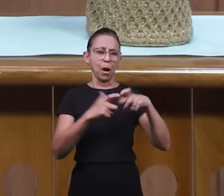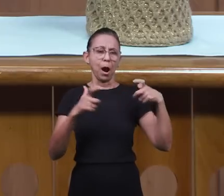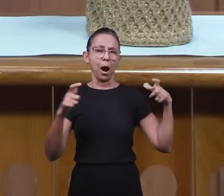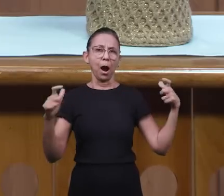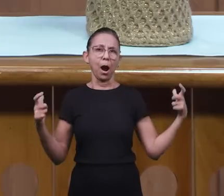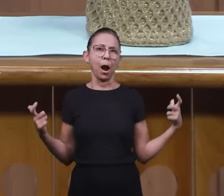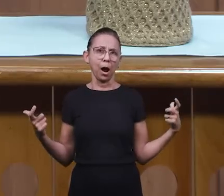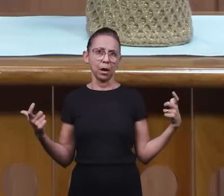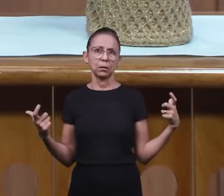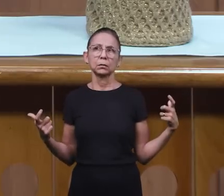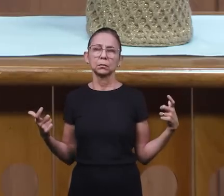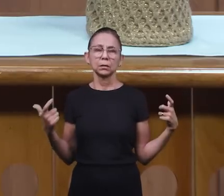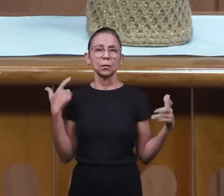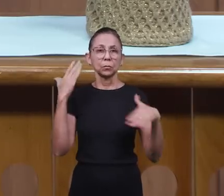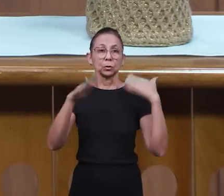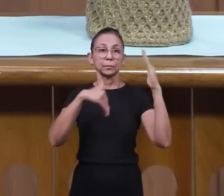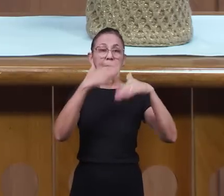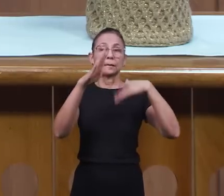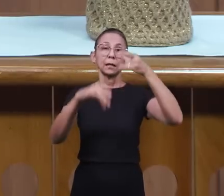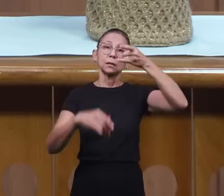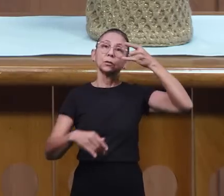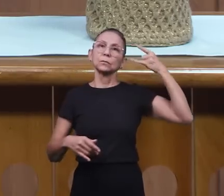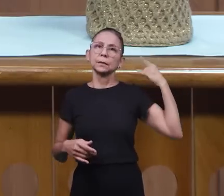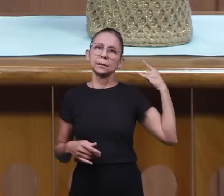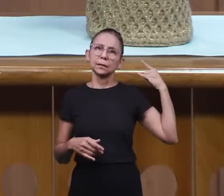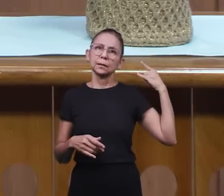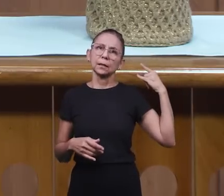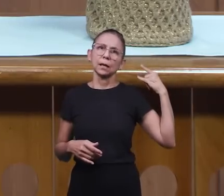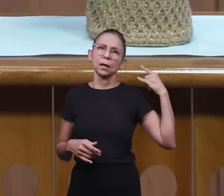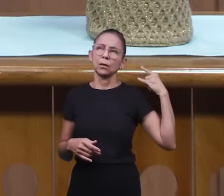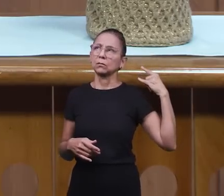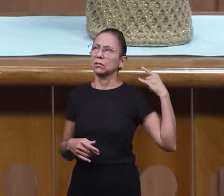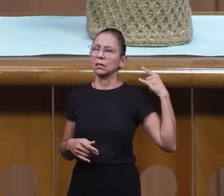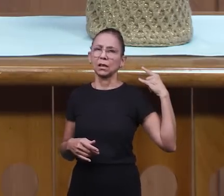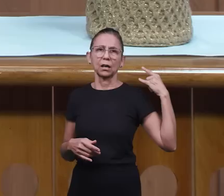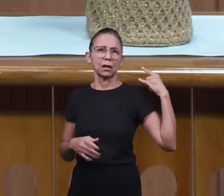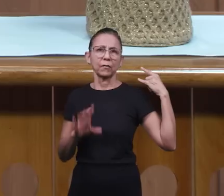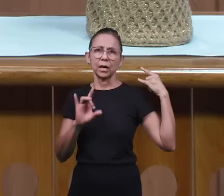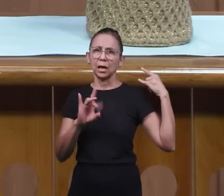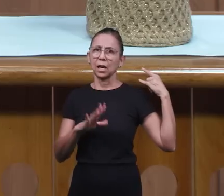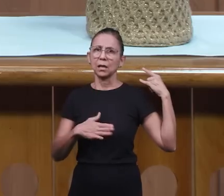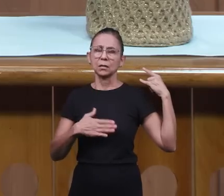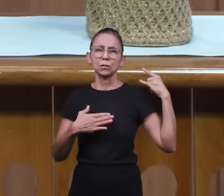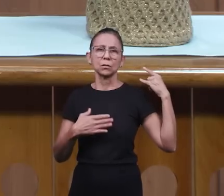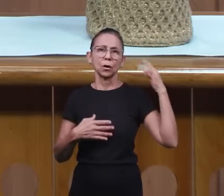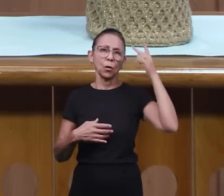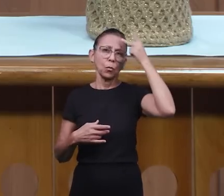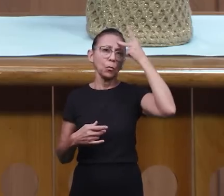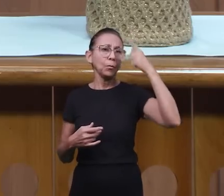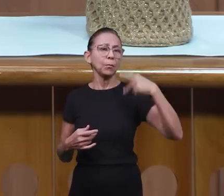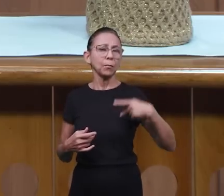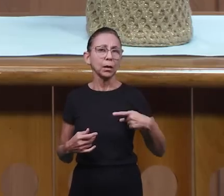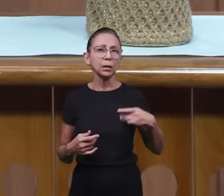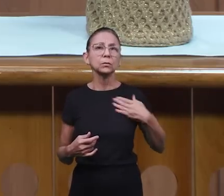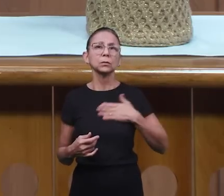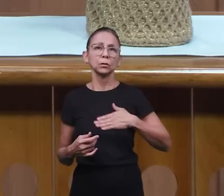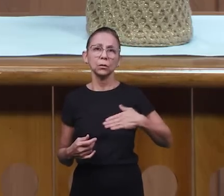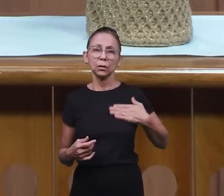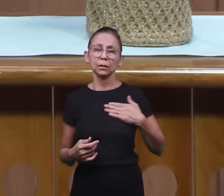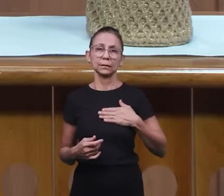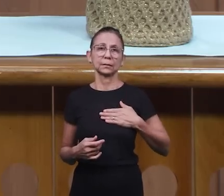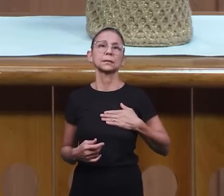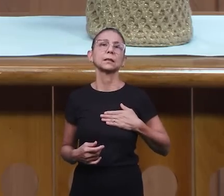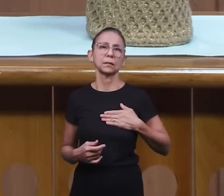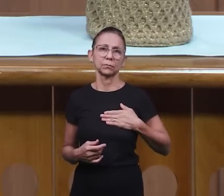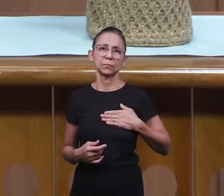da prosperidade material. Esse culto é do agrado somente do homem. Somente o homem